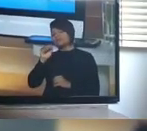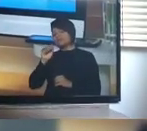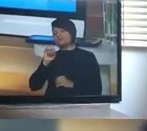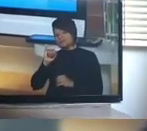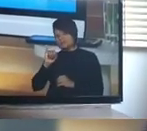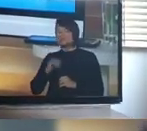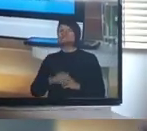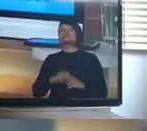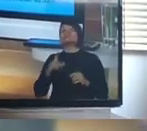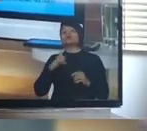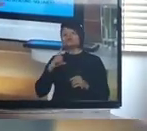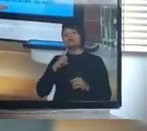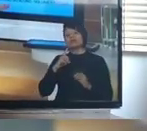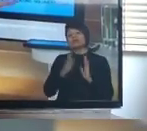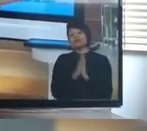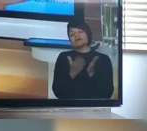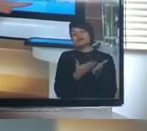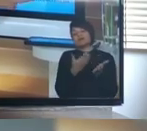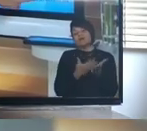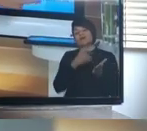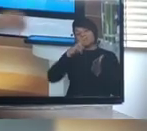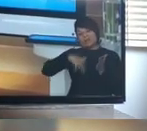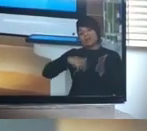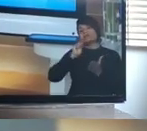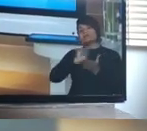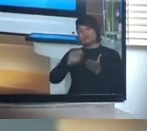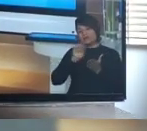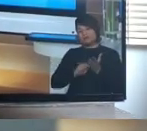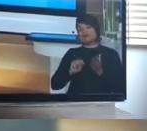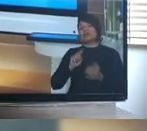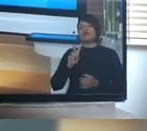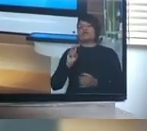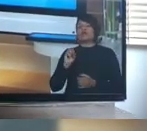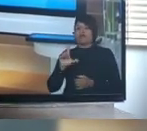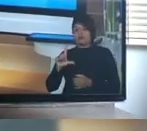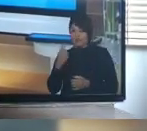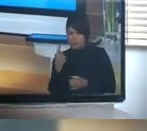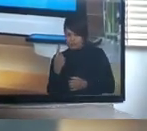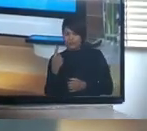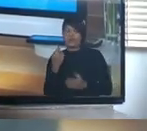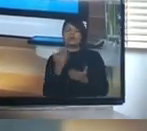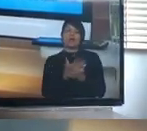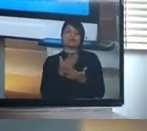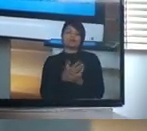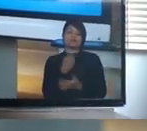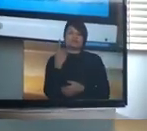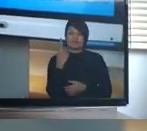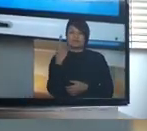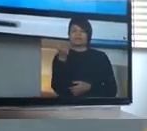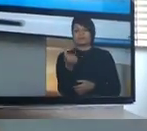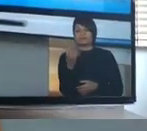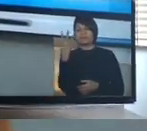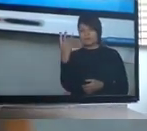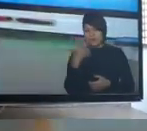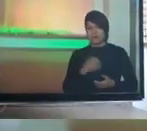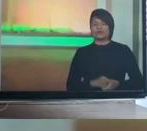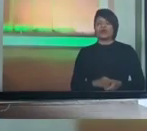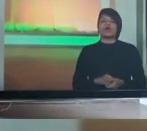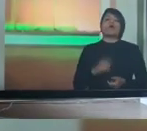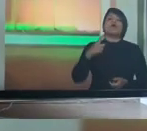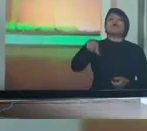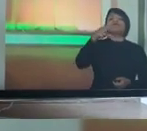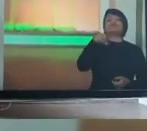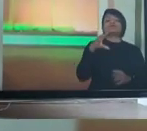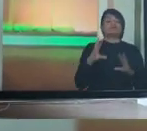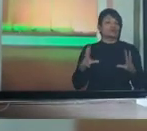caderno do aluno, Ler e Escrever, volume 1, página 164. Vocês todos podem